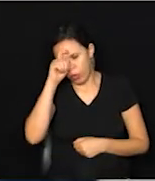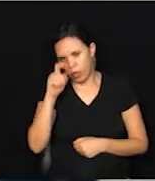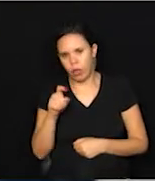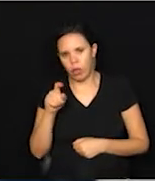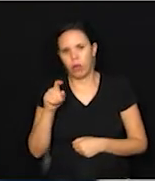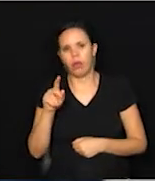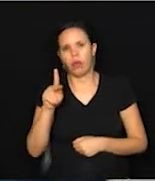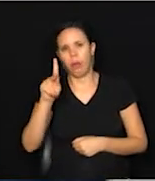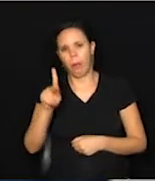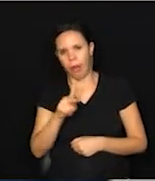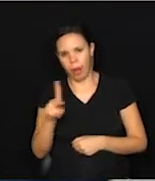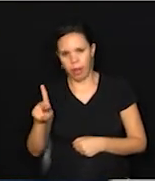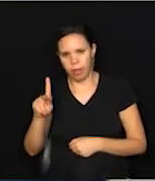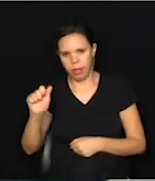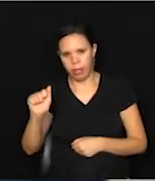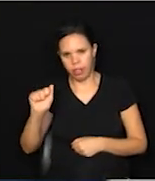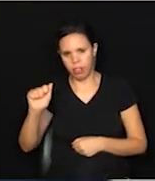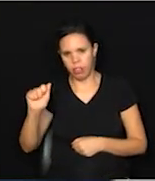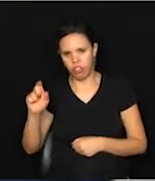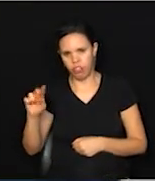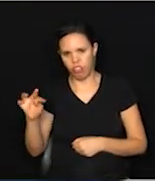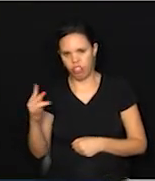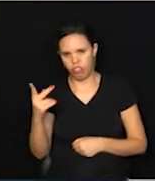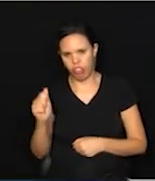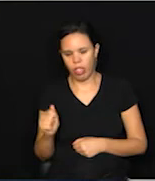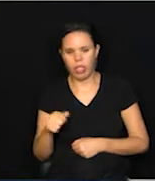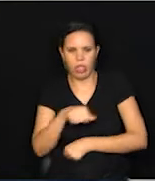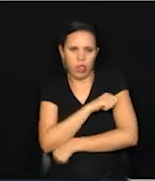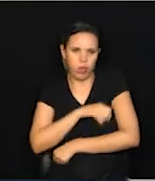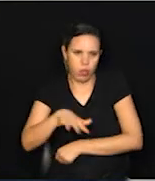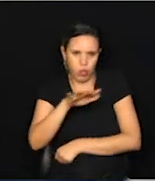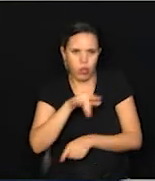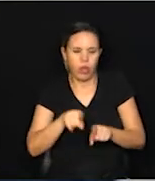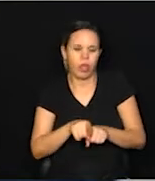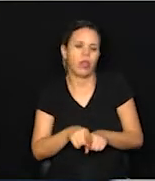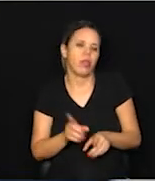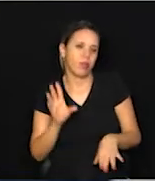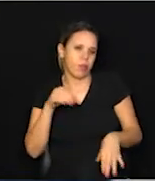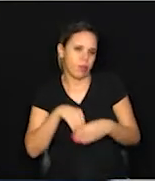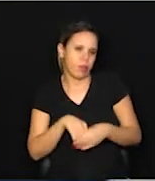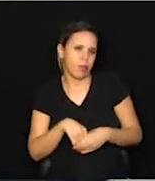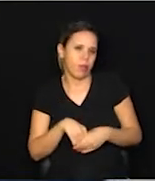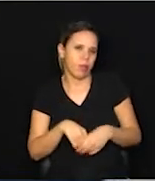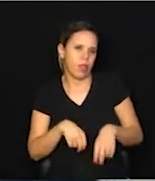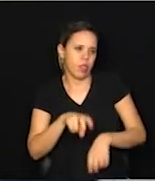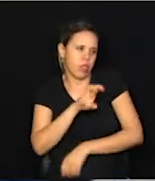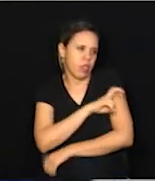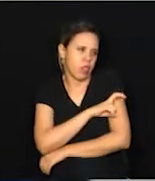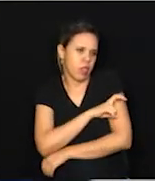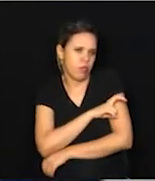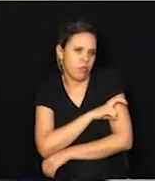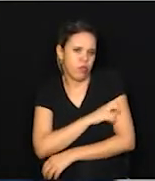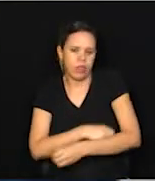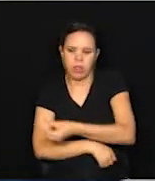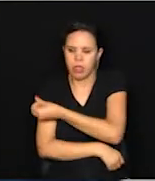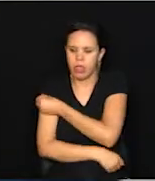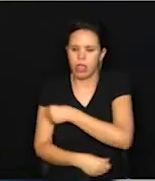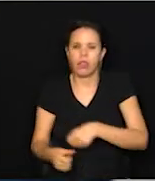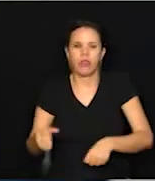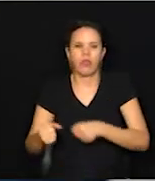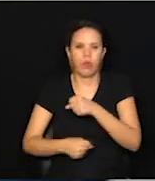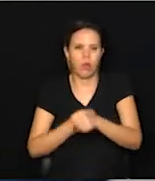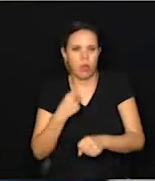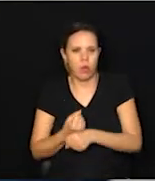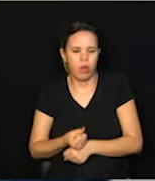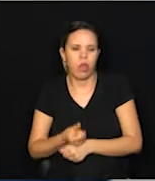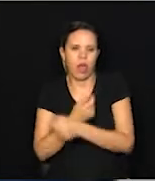clínica geral. Eles vêm com preceptores e com os alunos internos, quinto e sexto ano. A PUC já está em fase